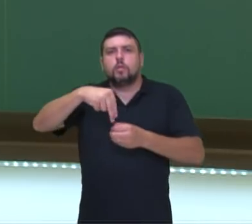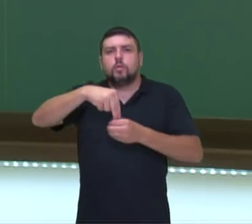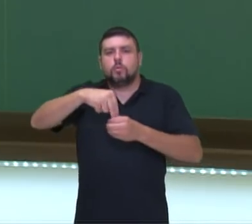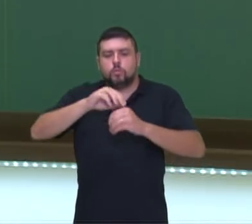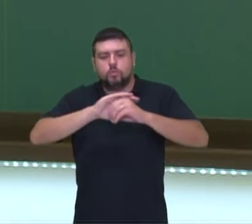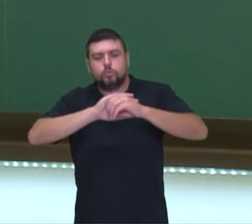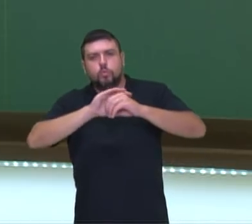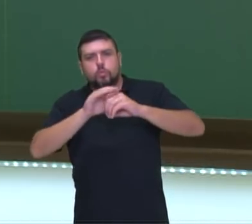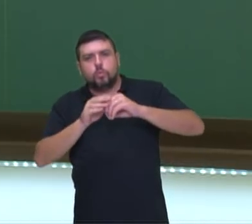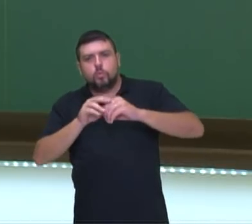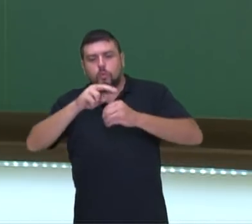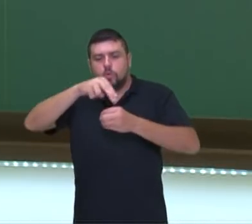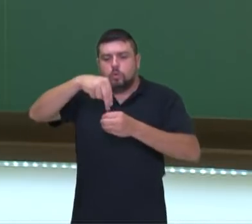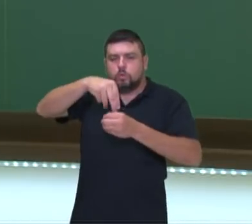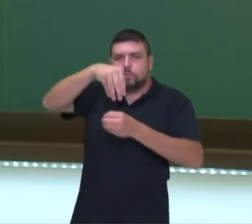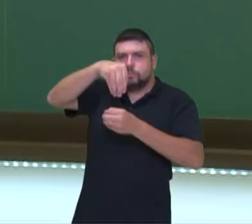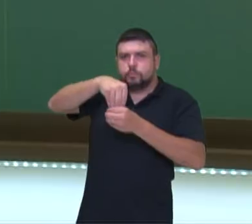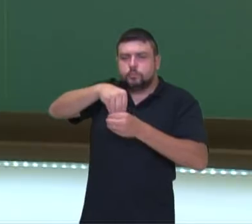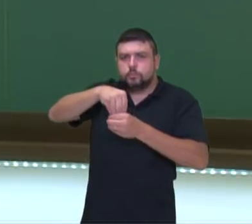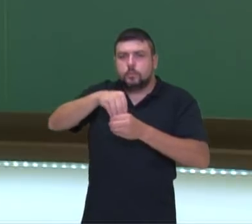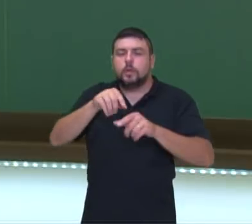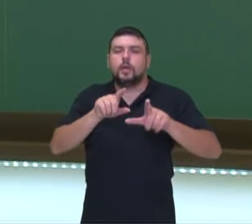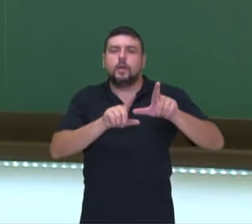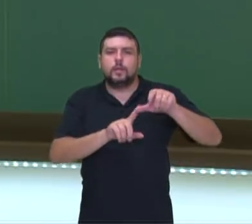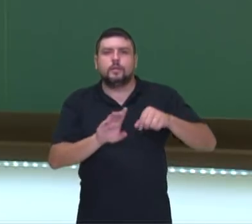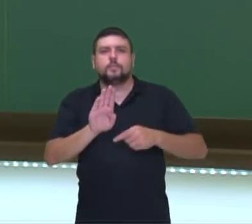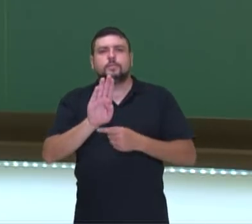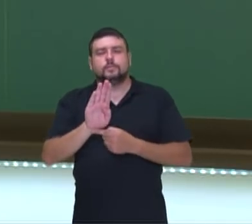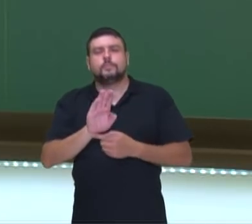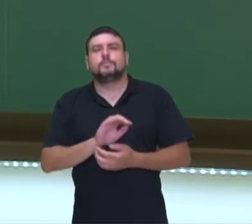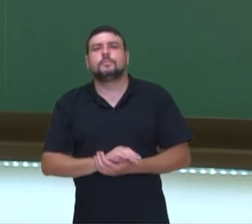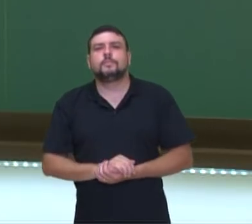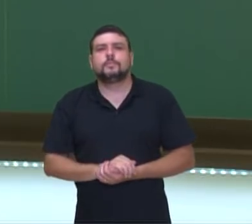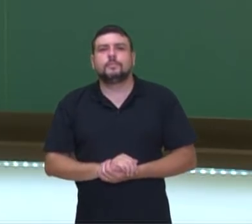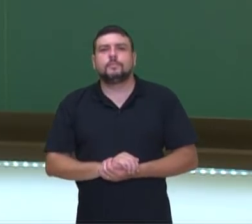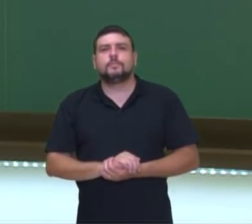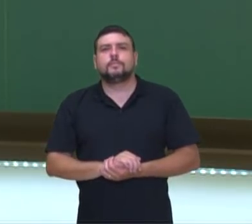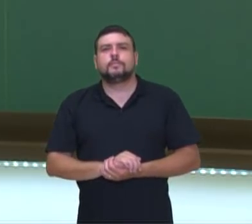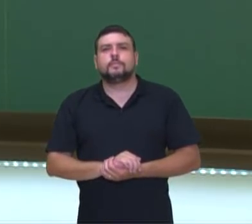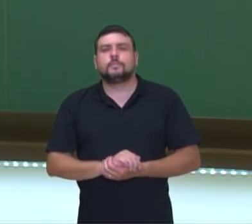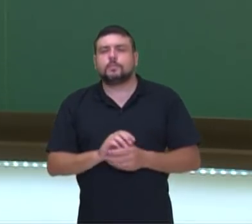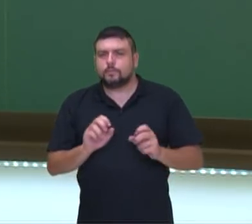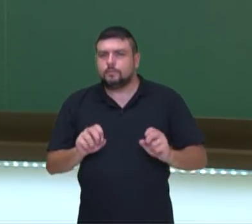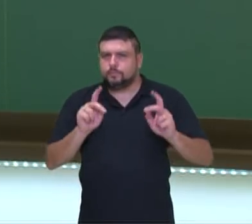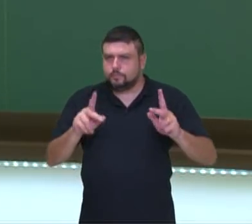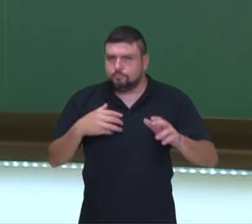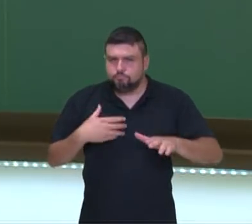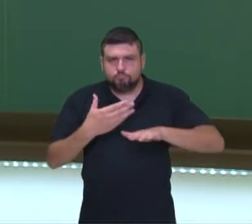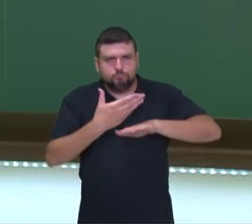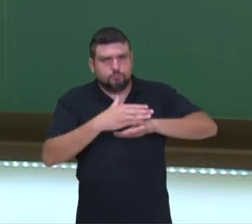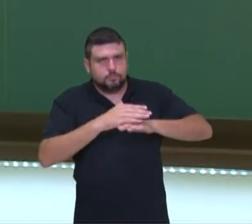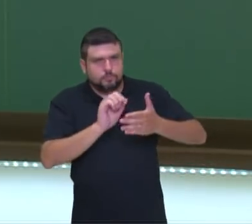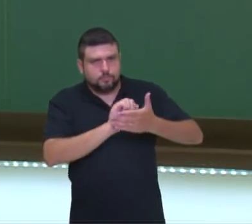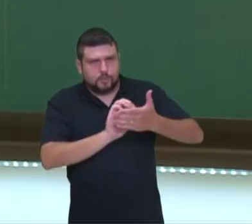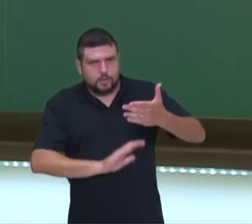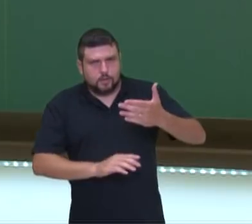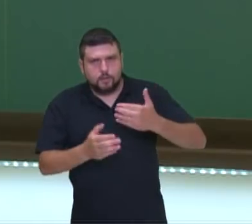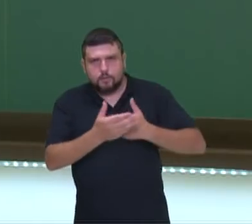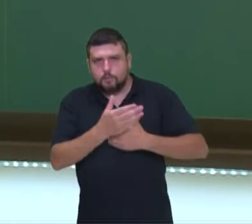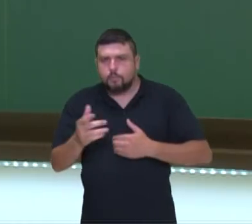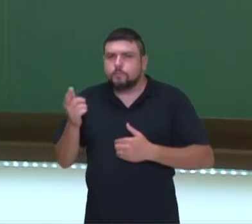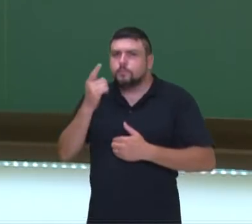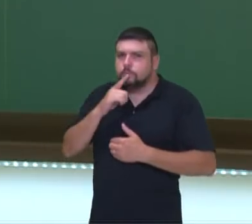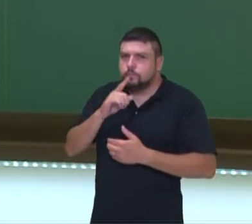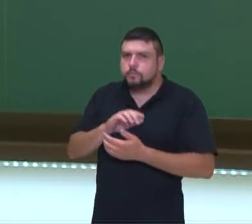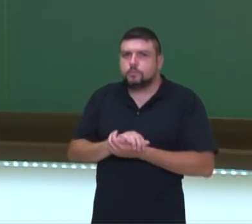interno. Alternativa correta, letra B, isso mesmo. Já que a gente está fazendo quiz e vocês estão acertando tudo, eu vou dar